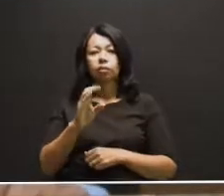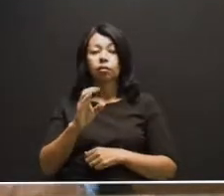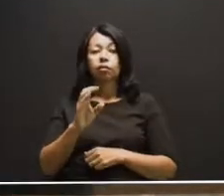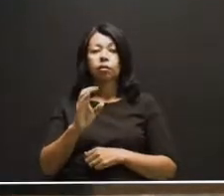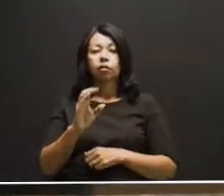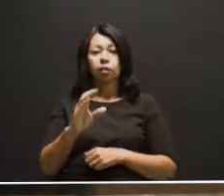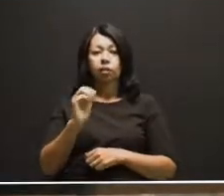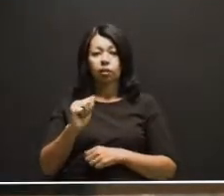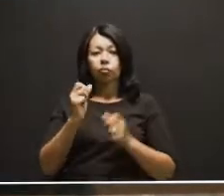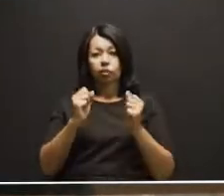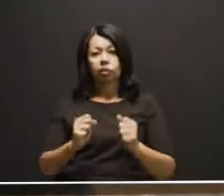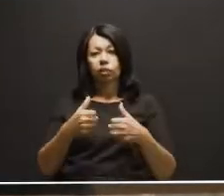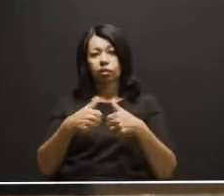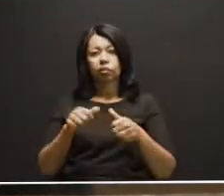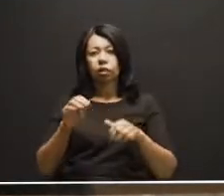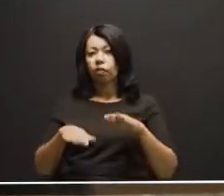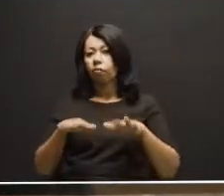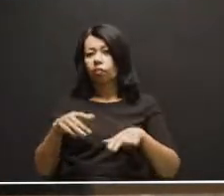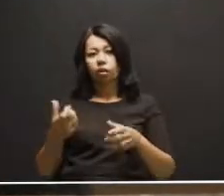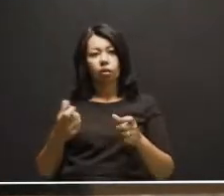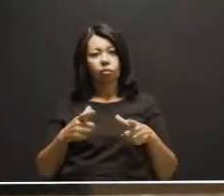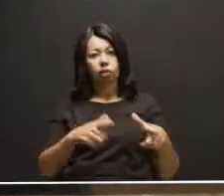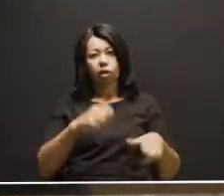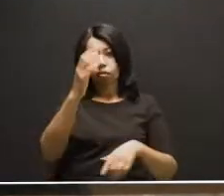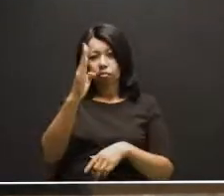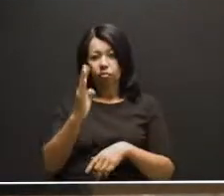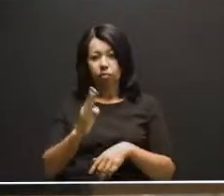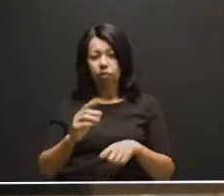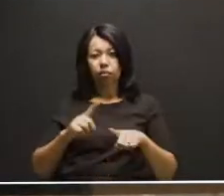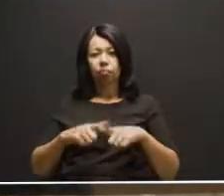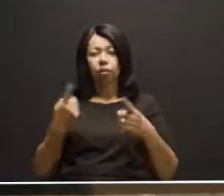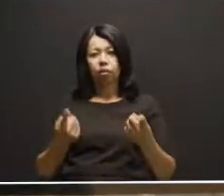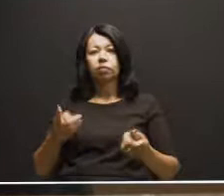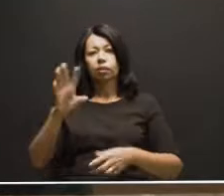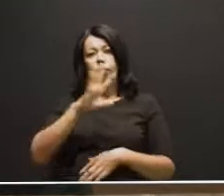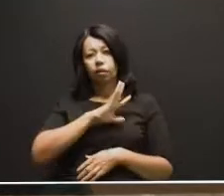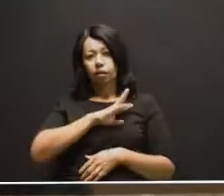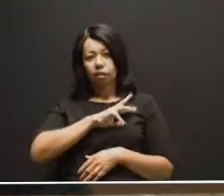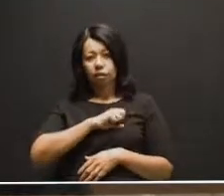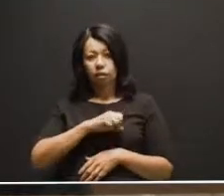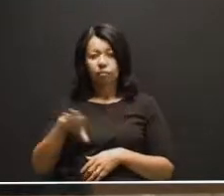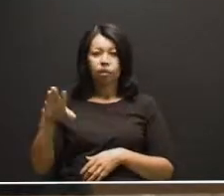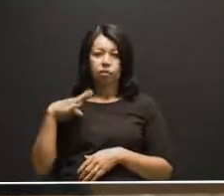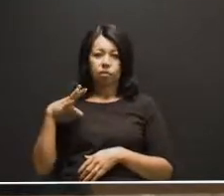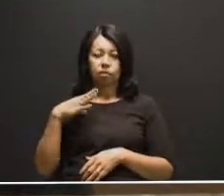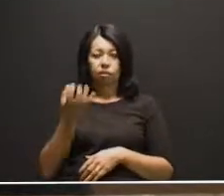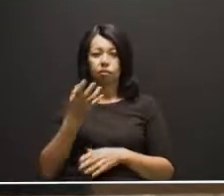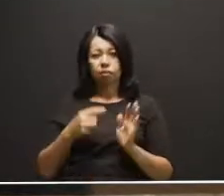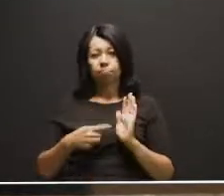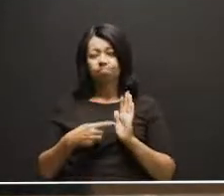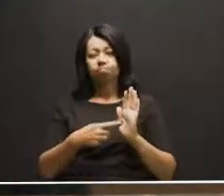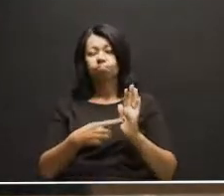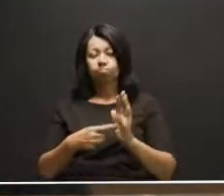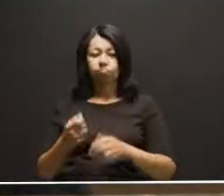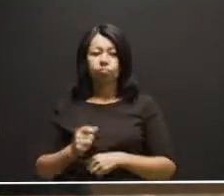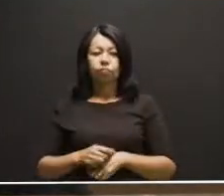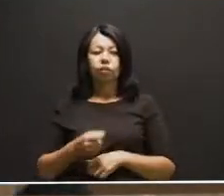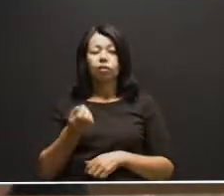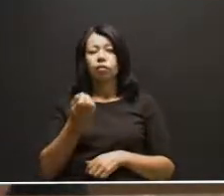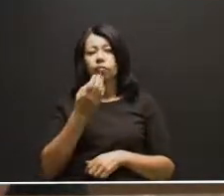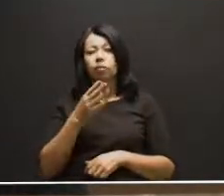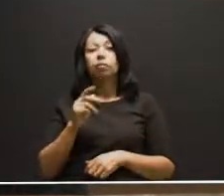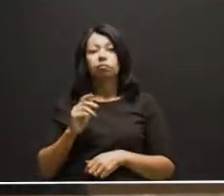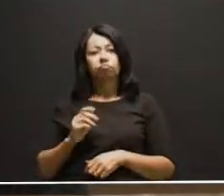brasil mas eu amo esse lugar eu quero representar a minha raiz a minha origem siga zeca siga